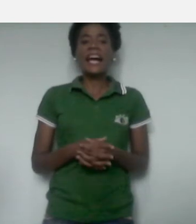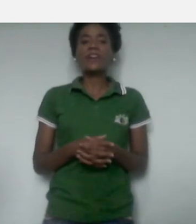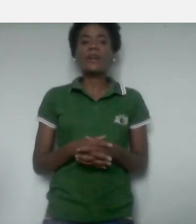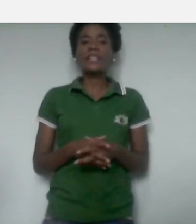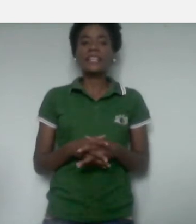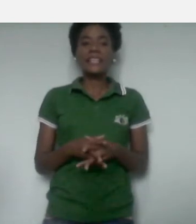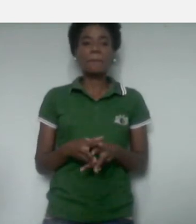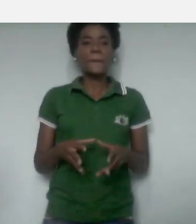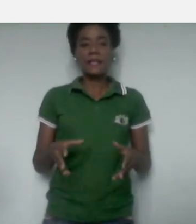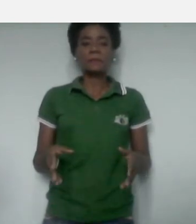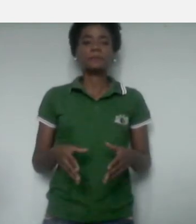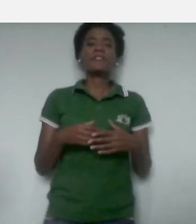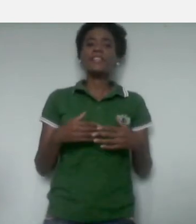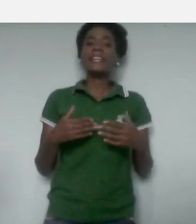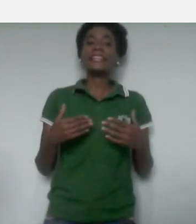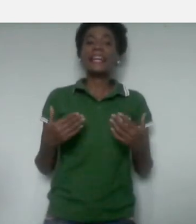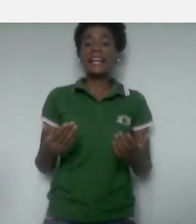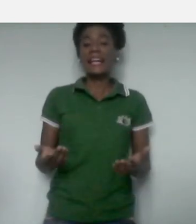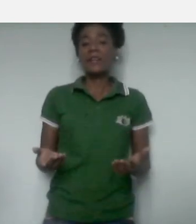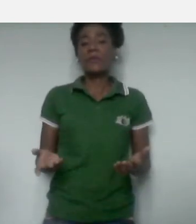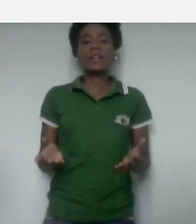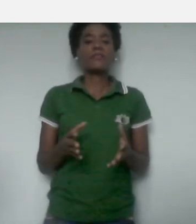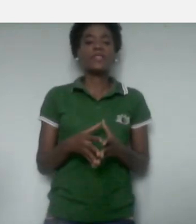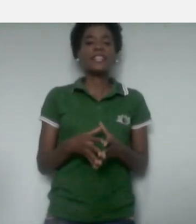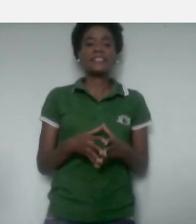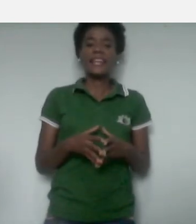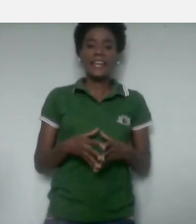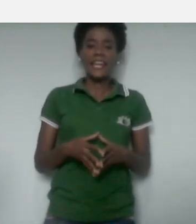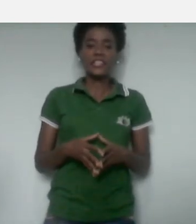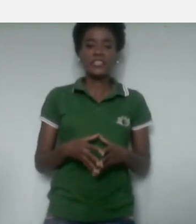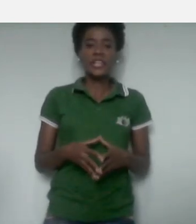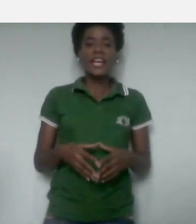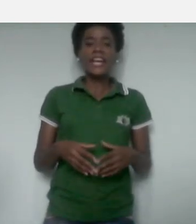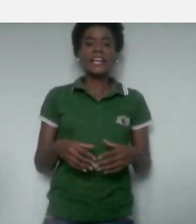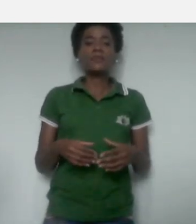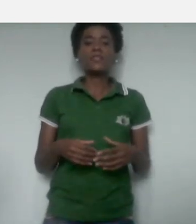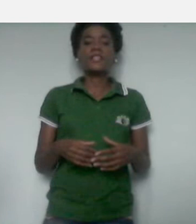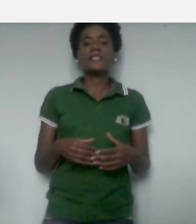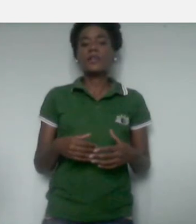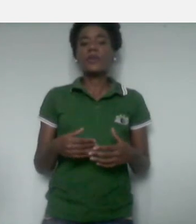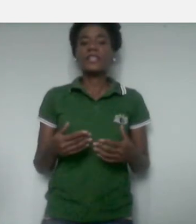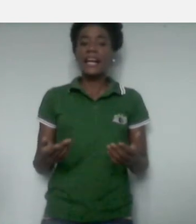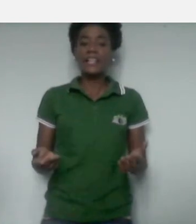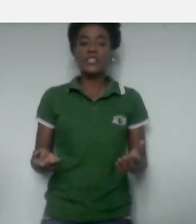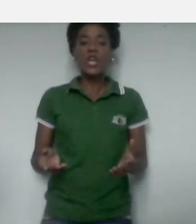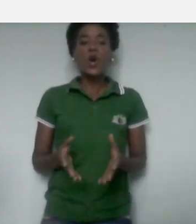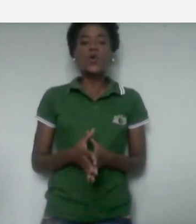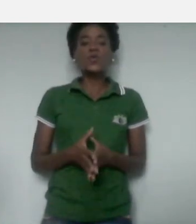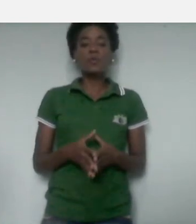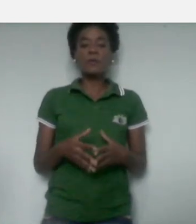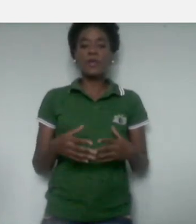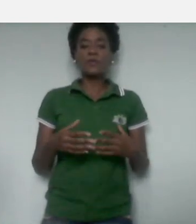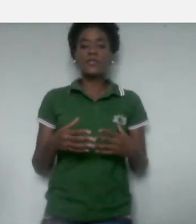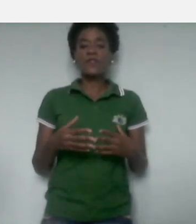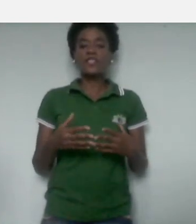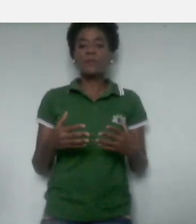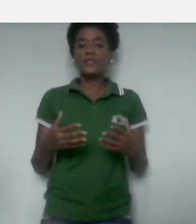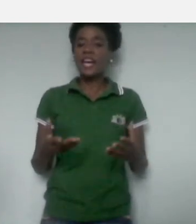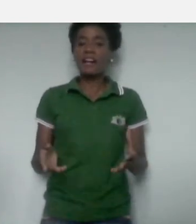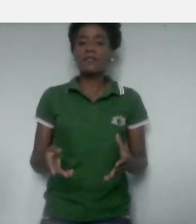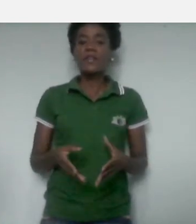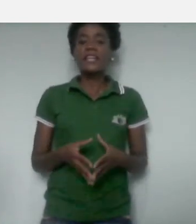qualidade, água limpa, vida na água, vida terrestre, redução da desigualdade, consumo e